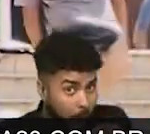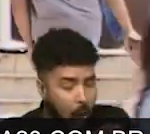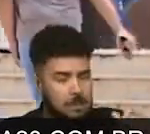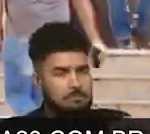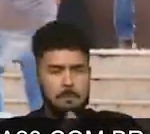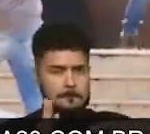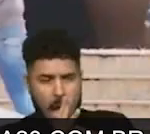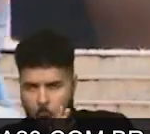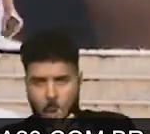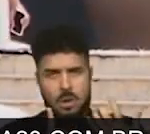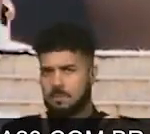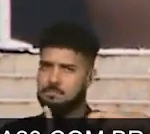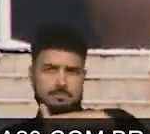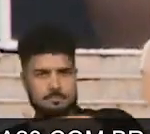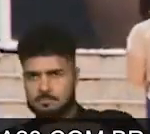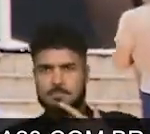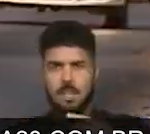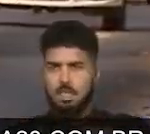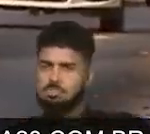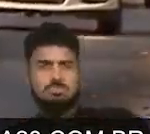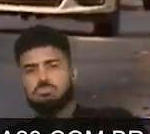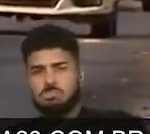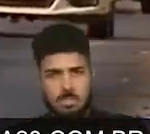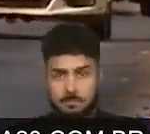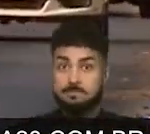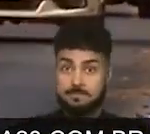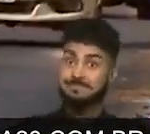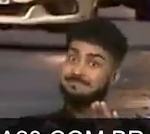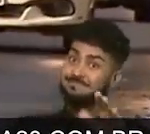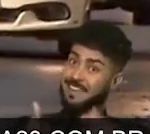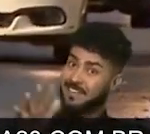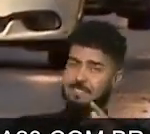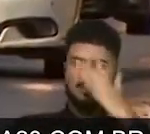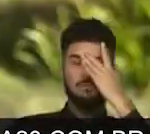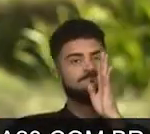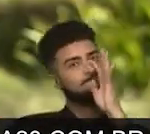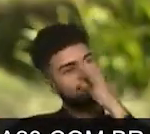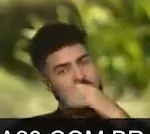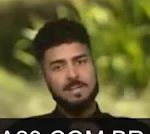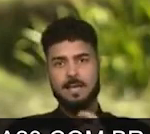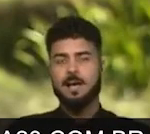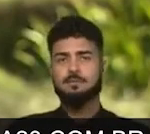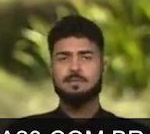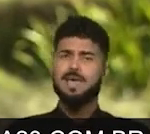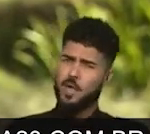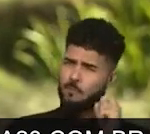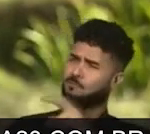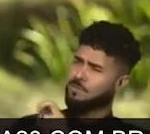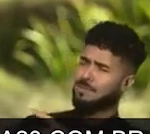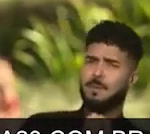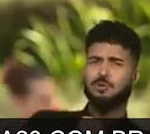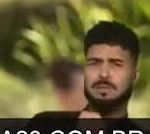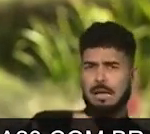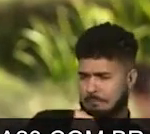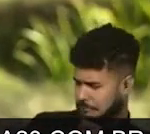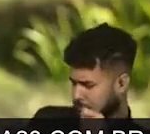tanto batida e fechada, né? Mas muitas vezes insiste no erro. Motorista digitando o tempo todo,